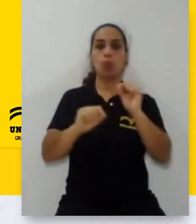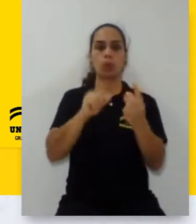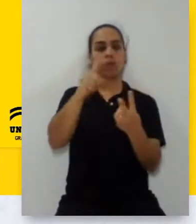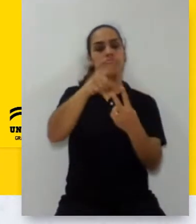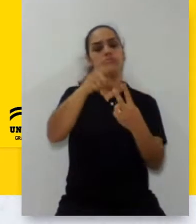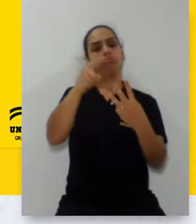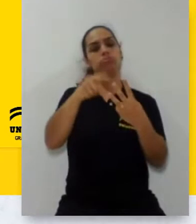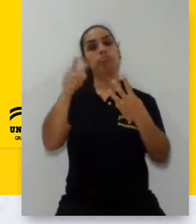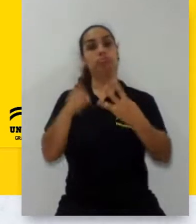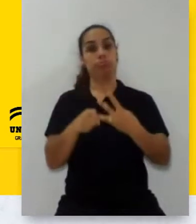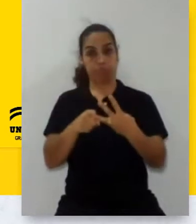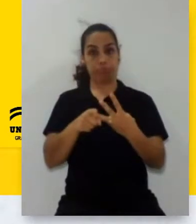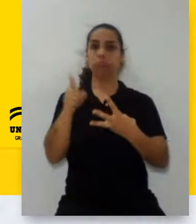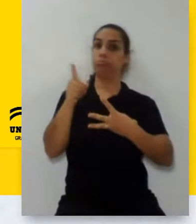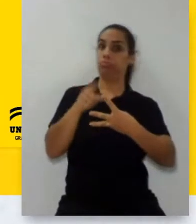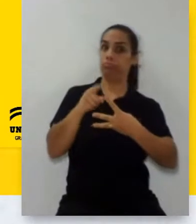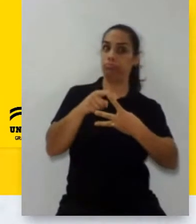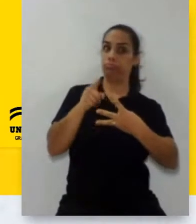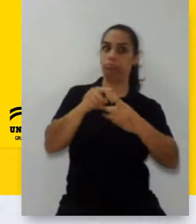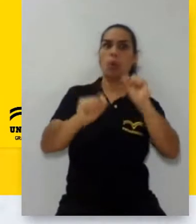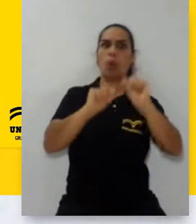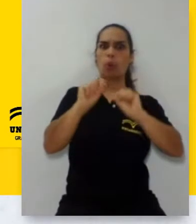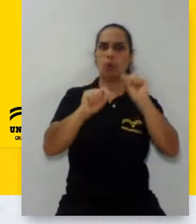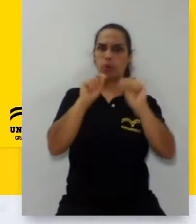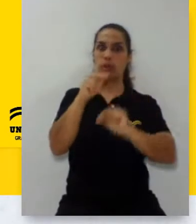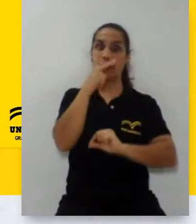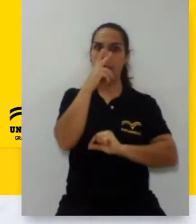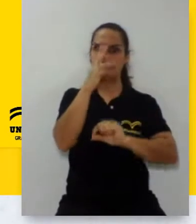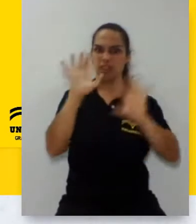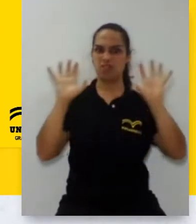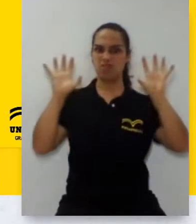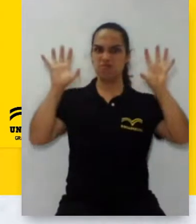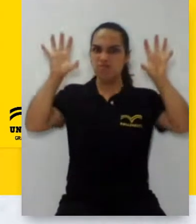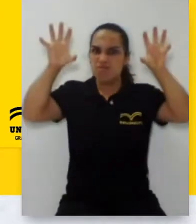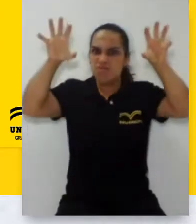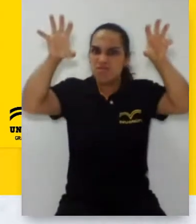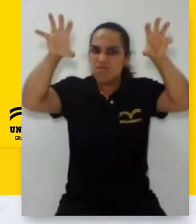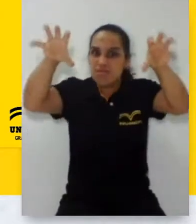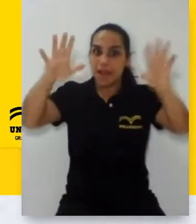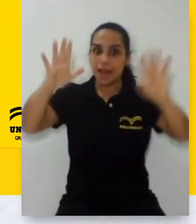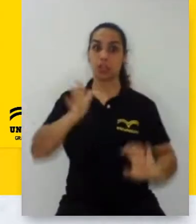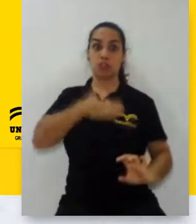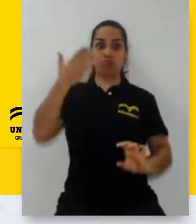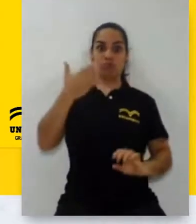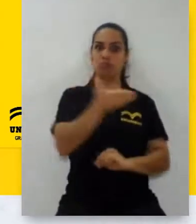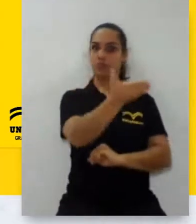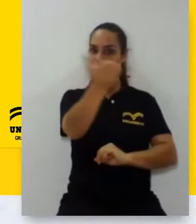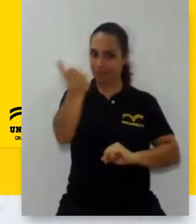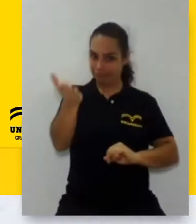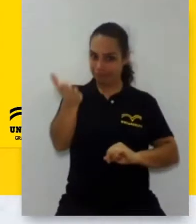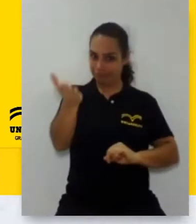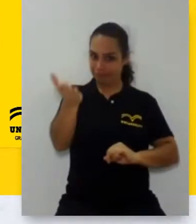com um filme de terror. Vou começar assustando vocês. Por quê? Porque, na